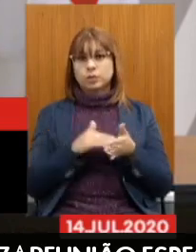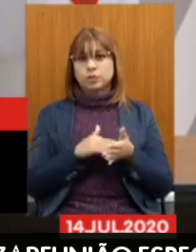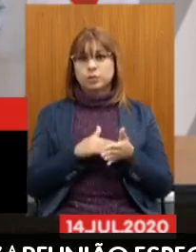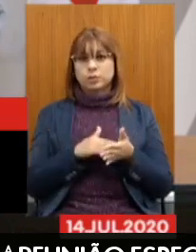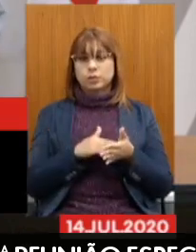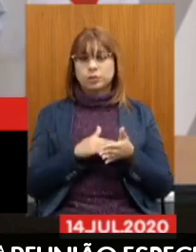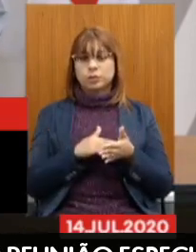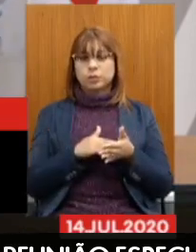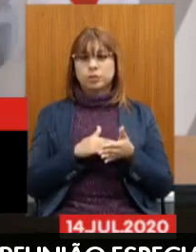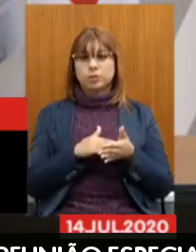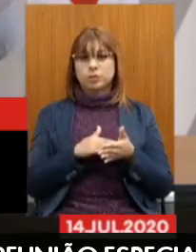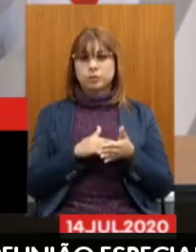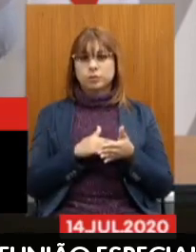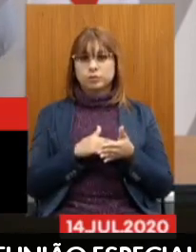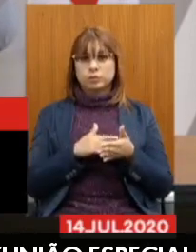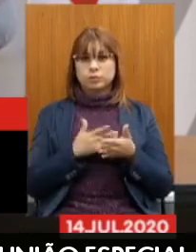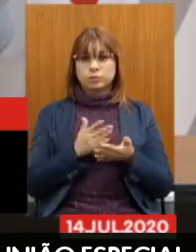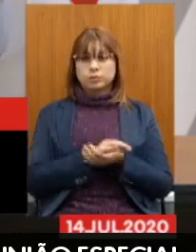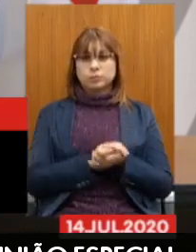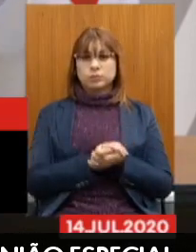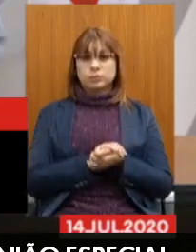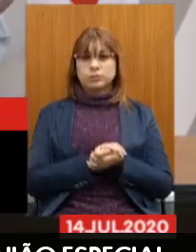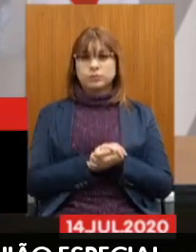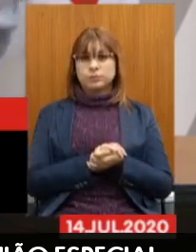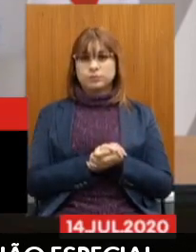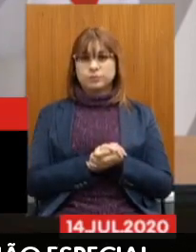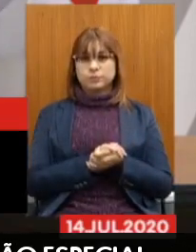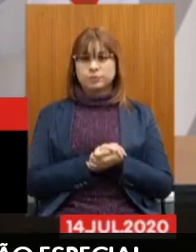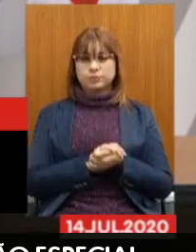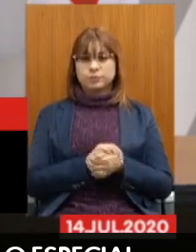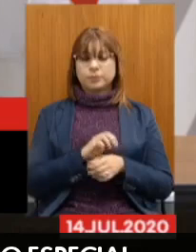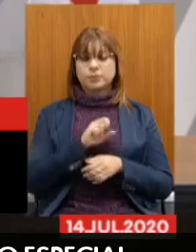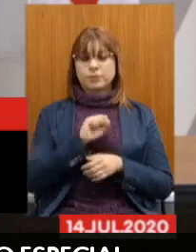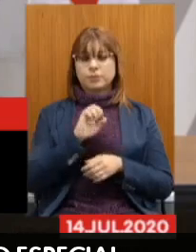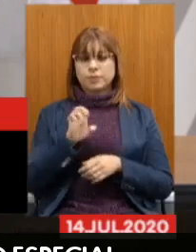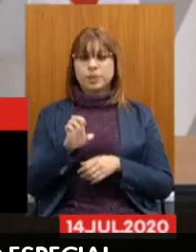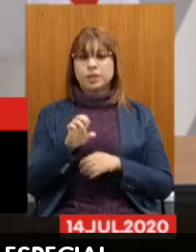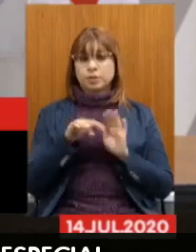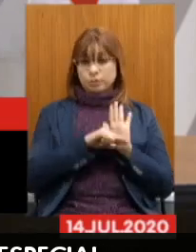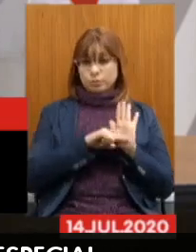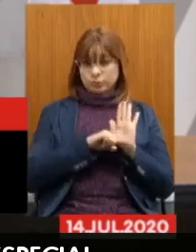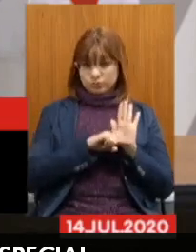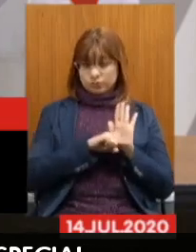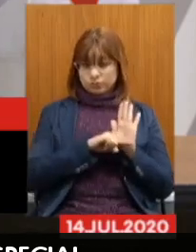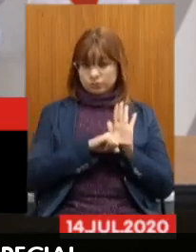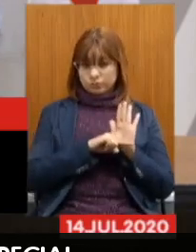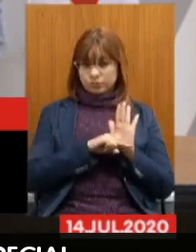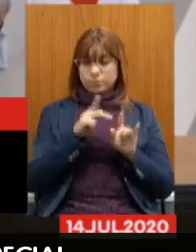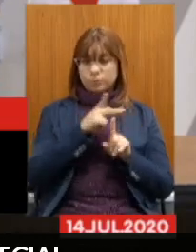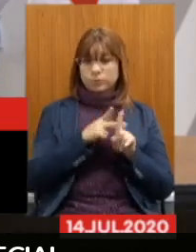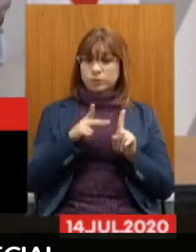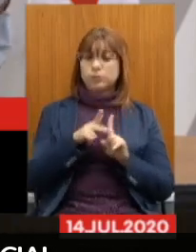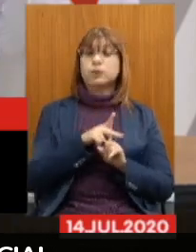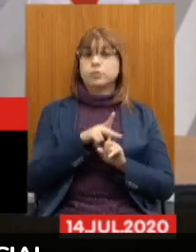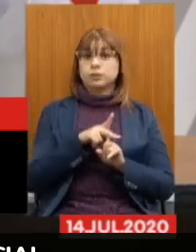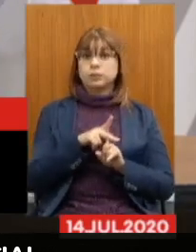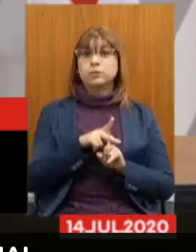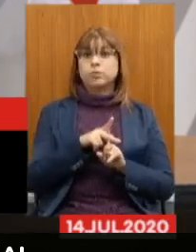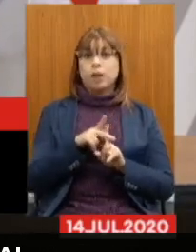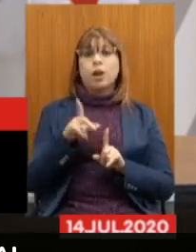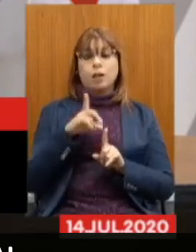Previdência. Mas a pegadinha fala o seguinte: se tiver déficit a Previdência, ele vai